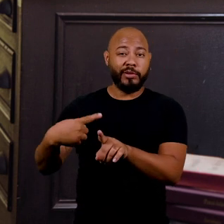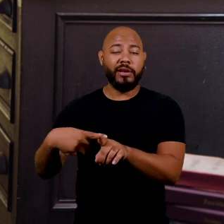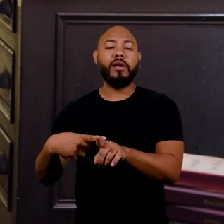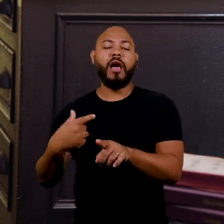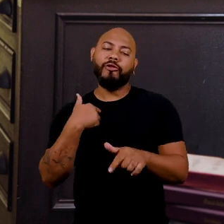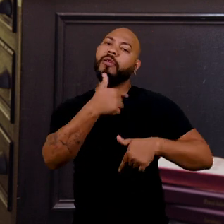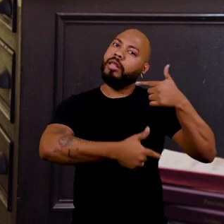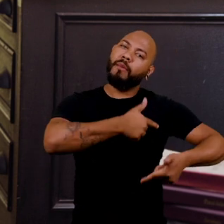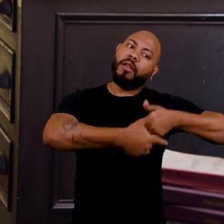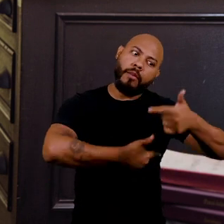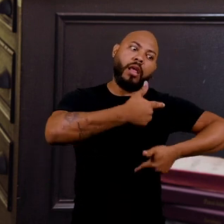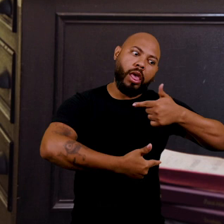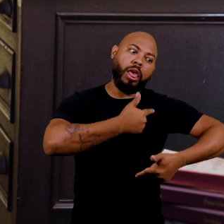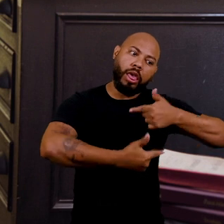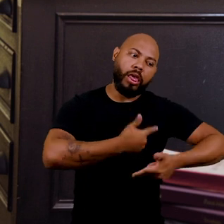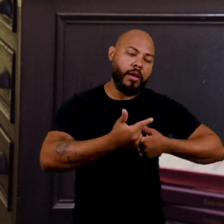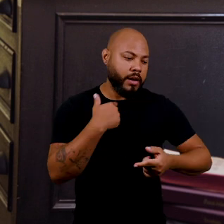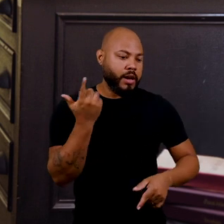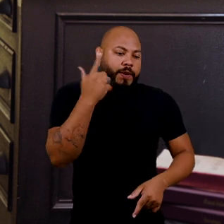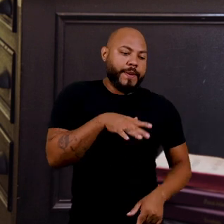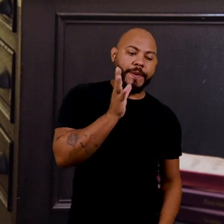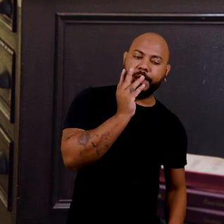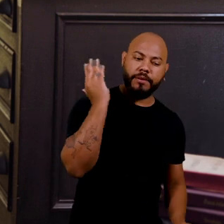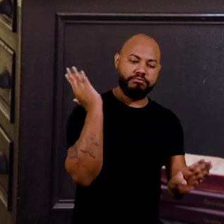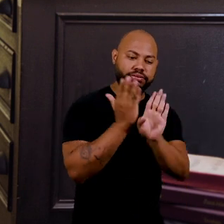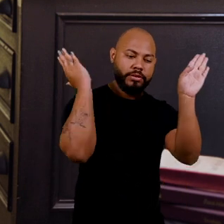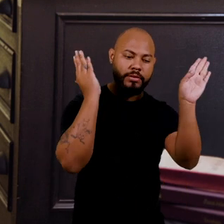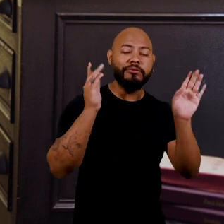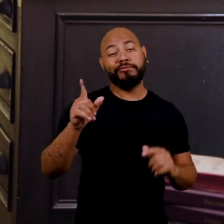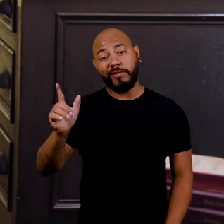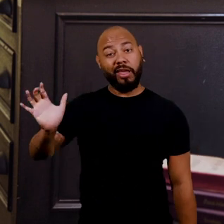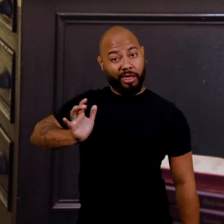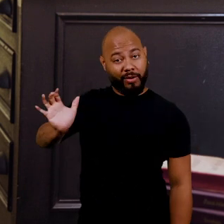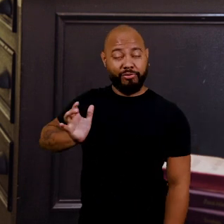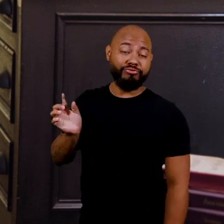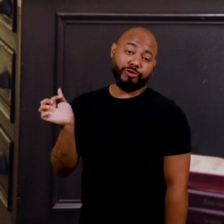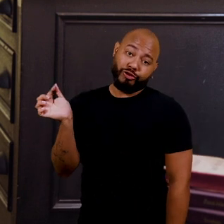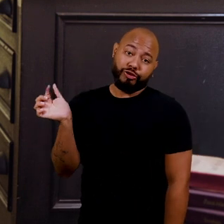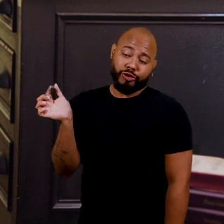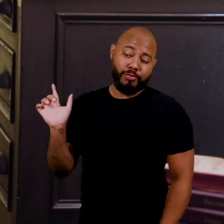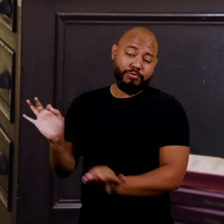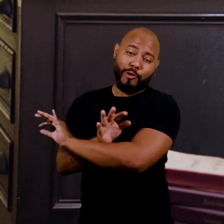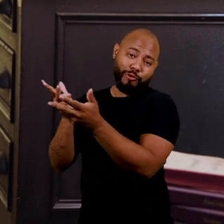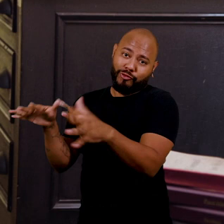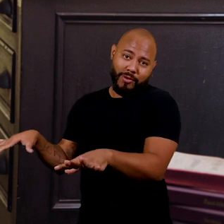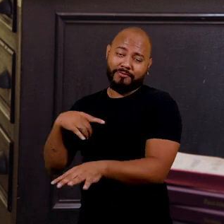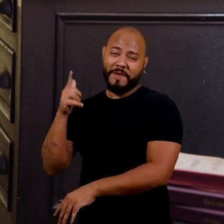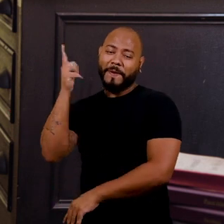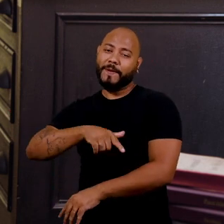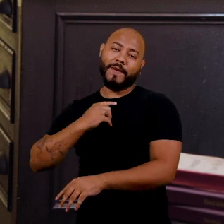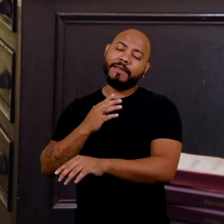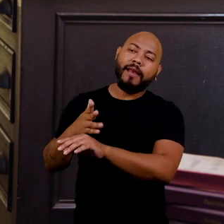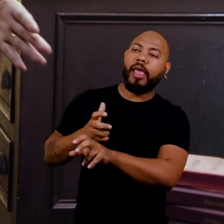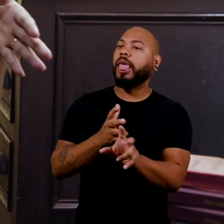a gente trabalha conta gotas, né, a gente demora um tempo para descobrir alguma questão. Quem tem dinheiro, né,